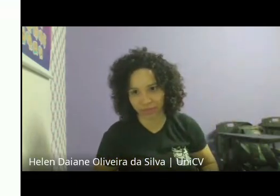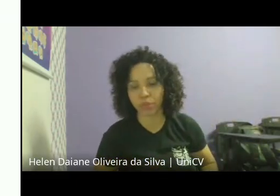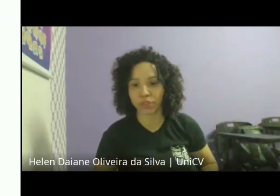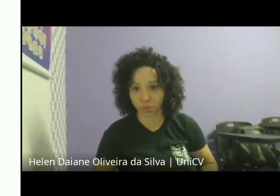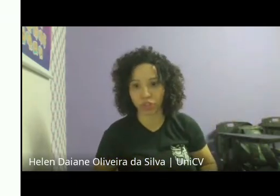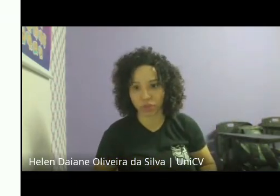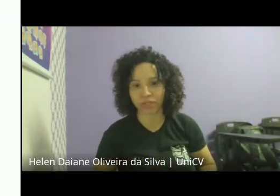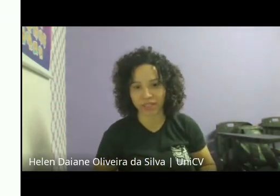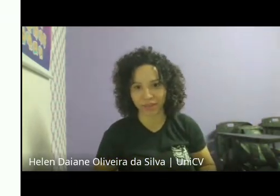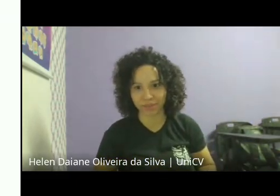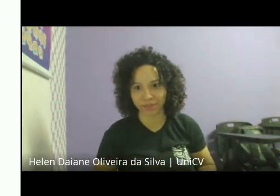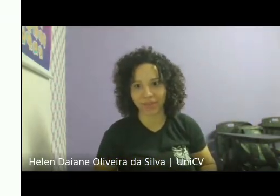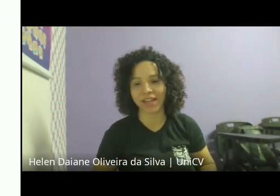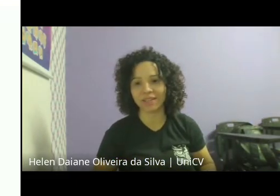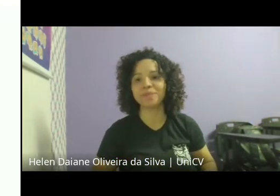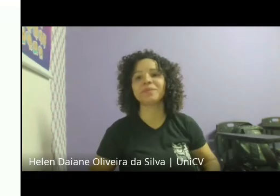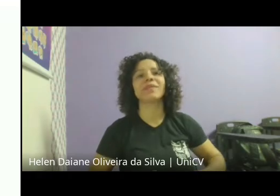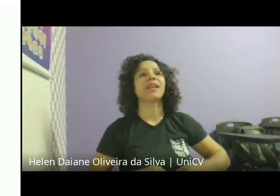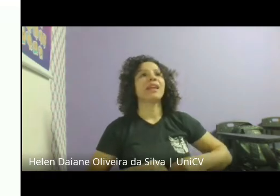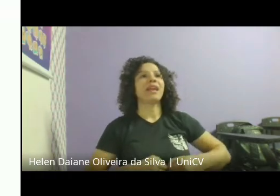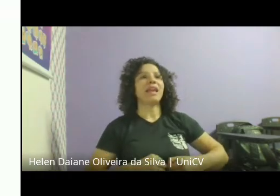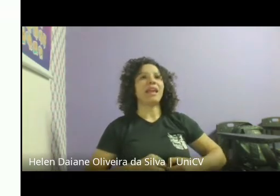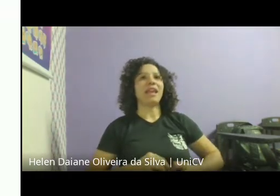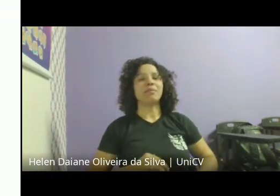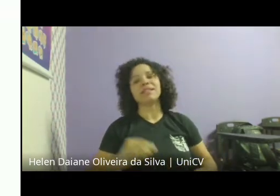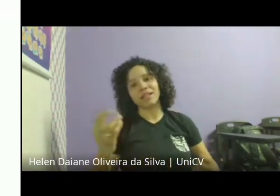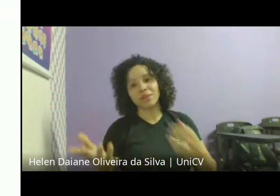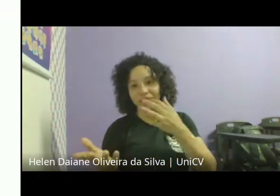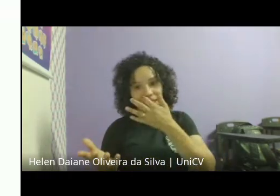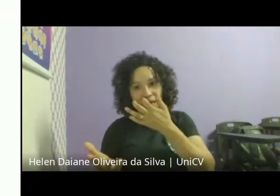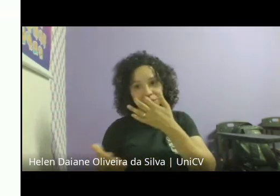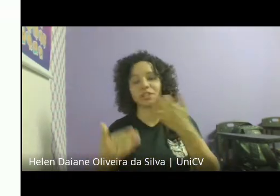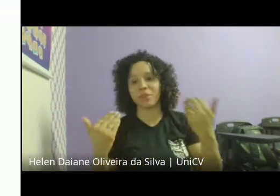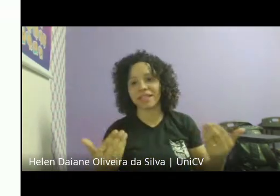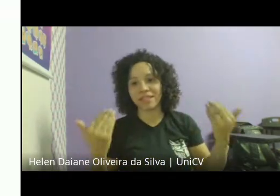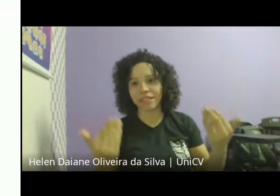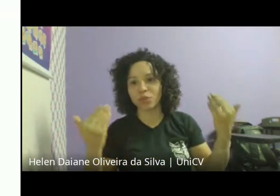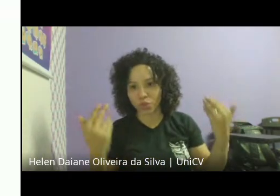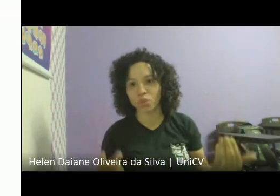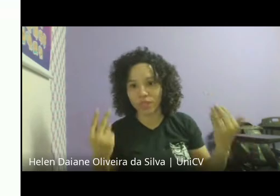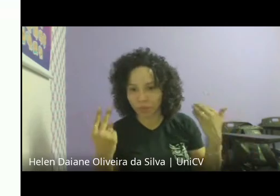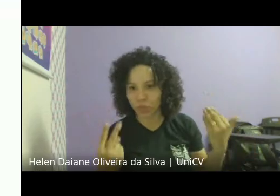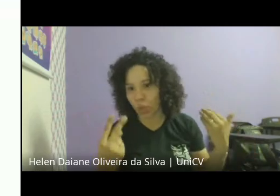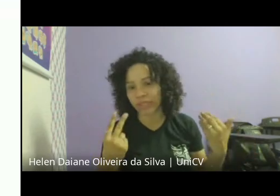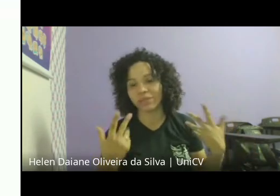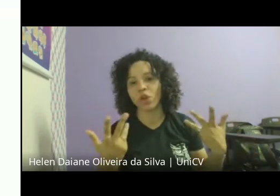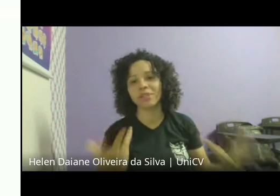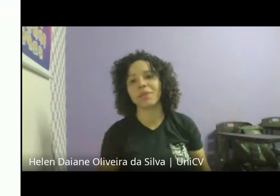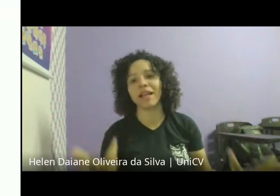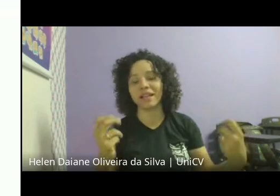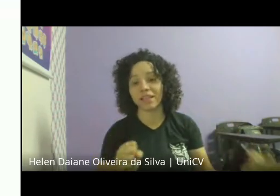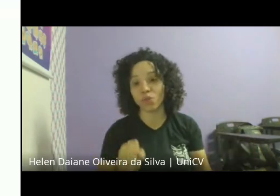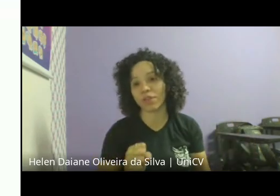cego. Isso pode acontecer, tá? Mas aí, nesse caso, nós precisamos de 2 pessoas, não tem